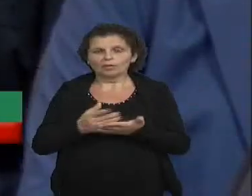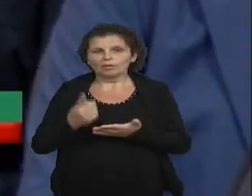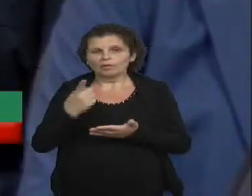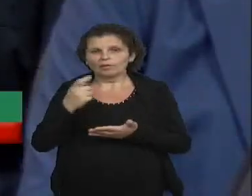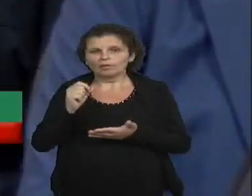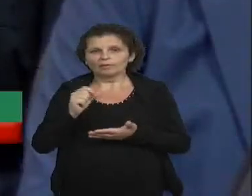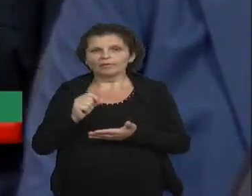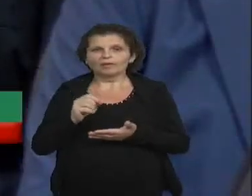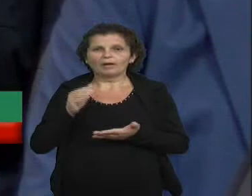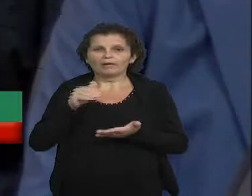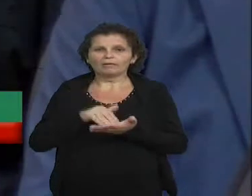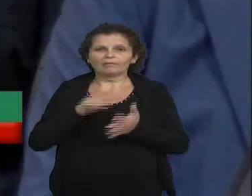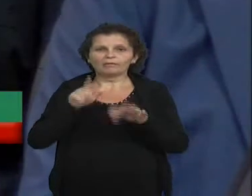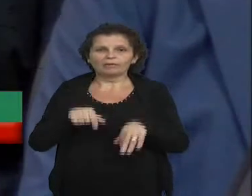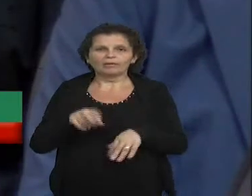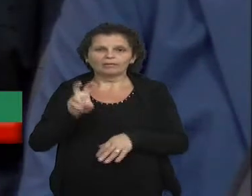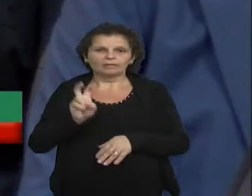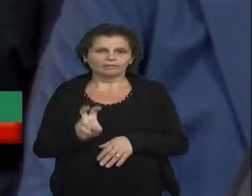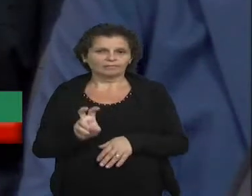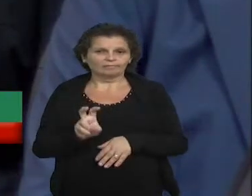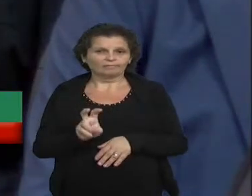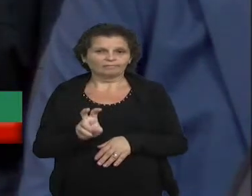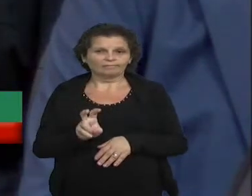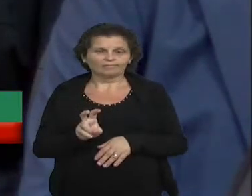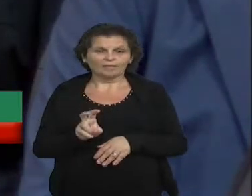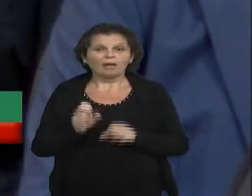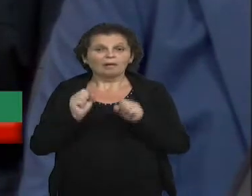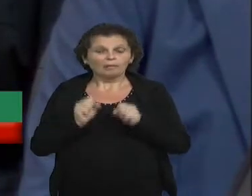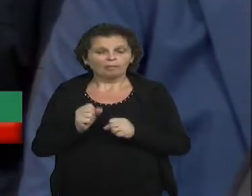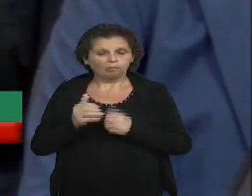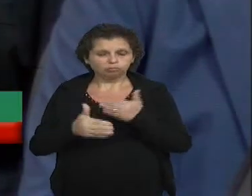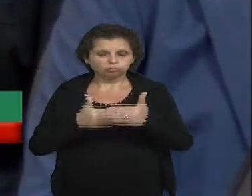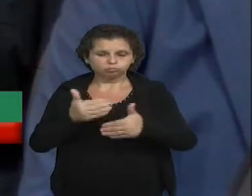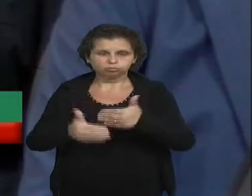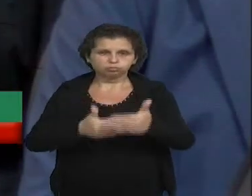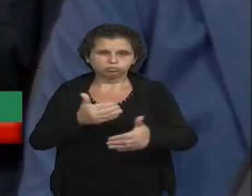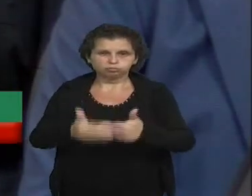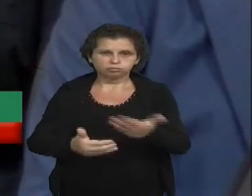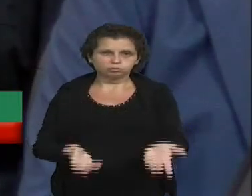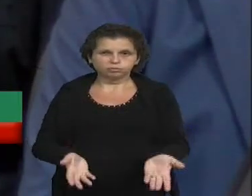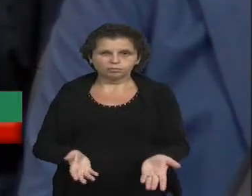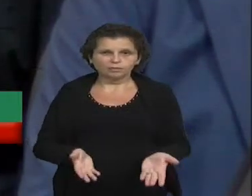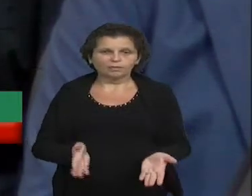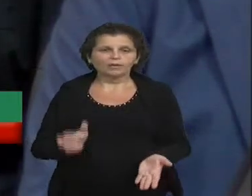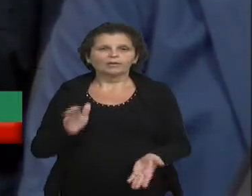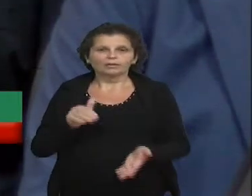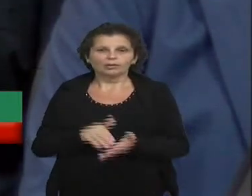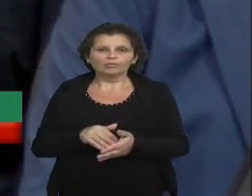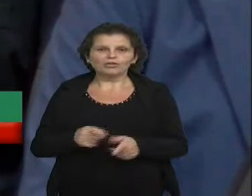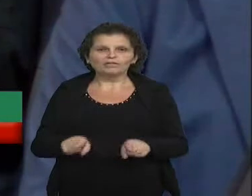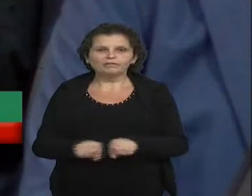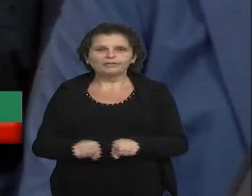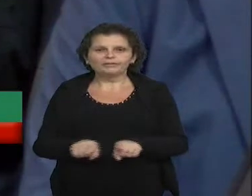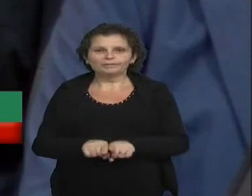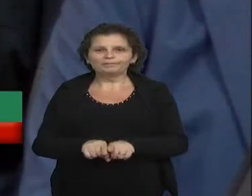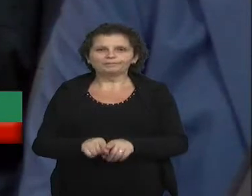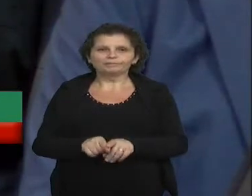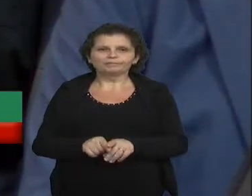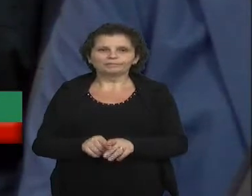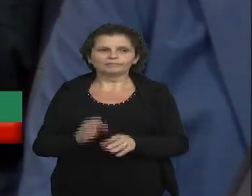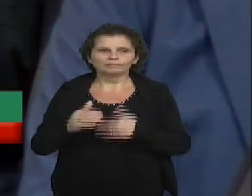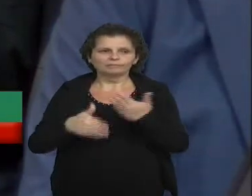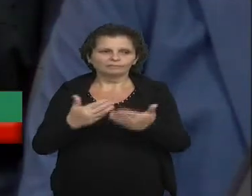e que ela tenha que terminar às 5. A sessão ela pode ir além das 15, além das